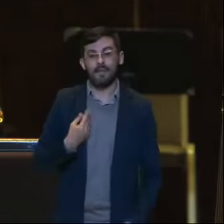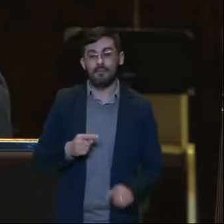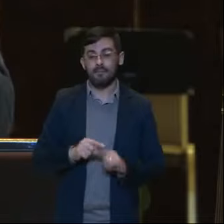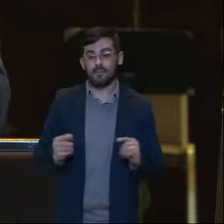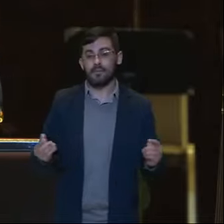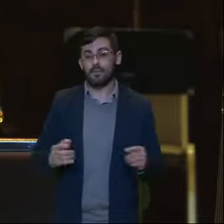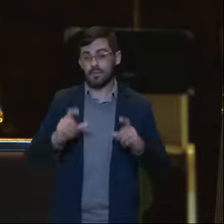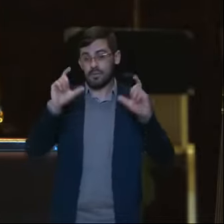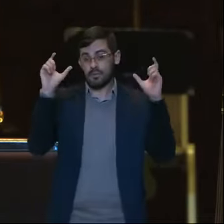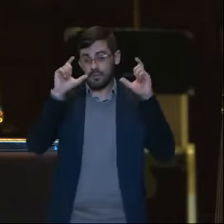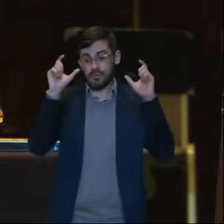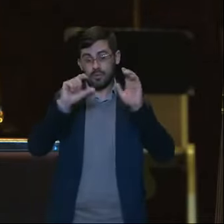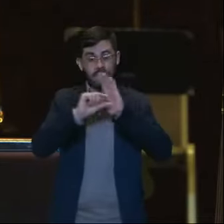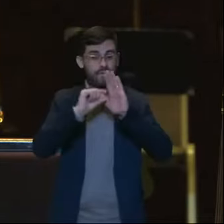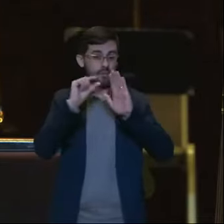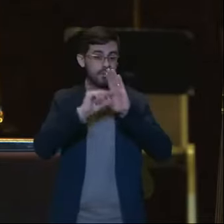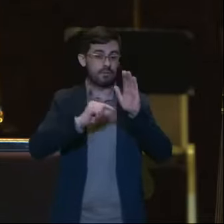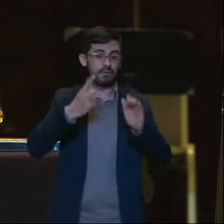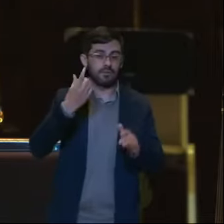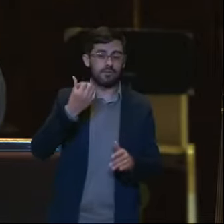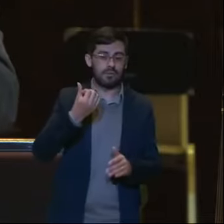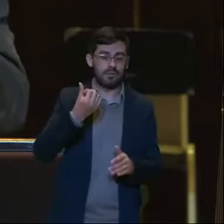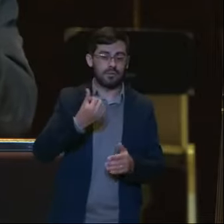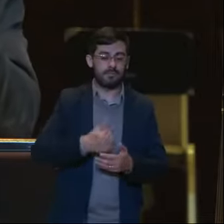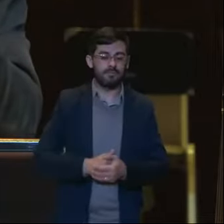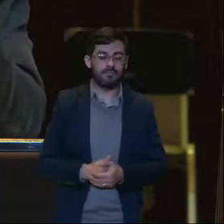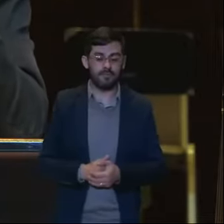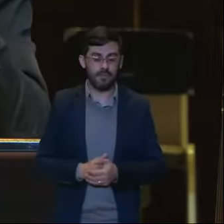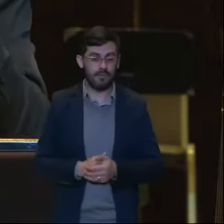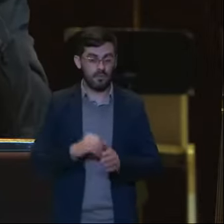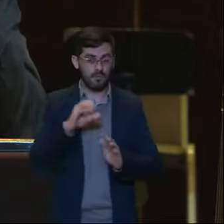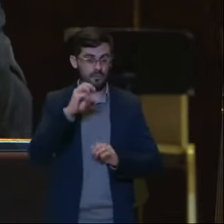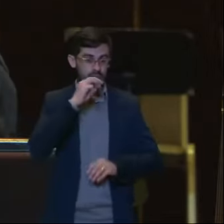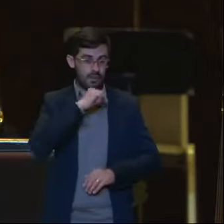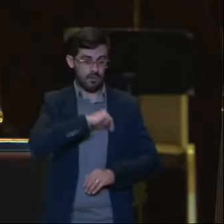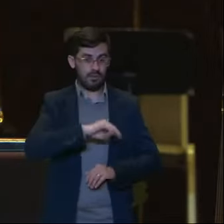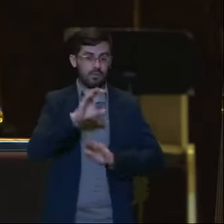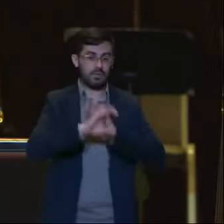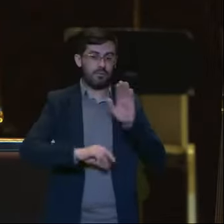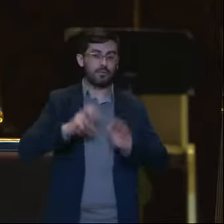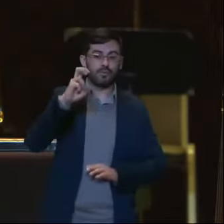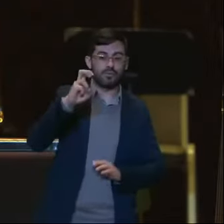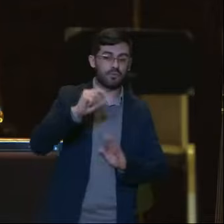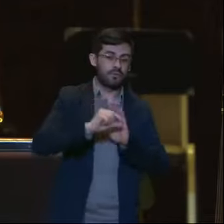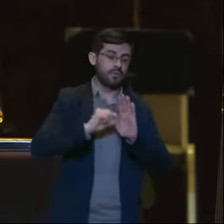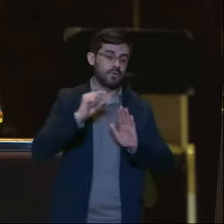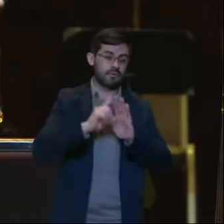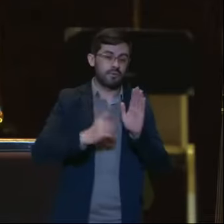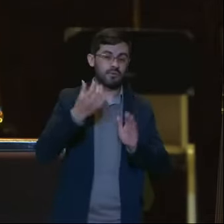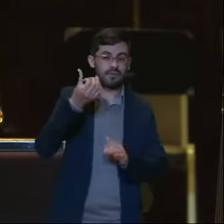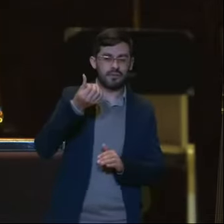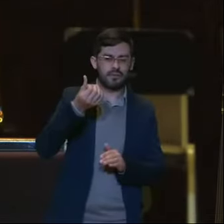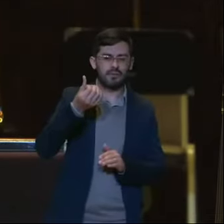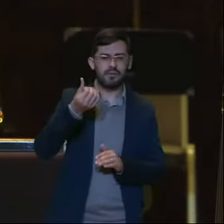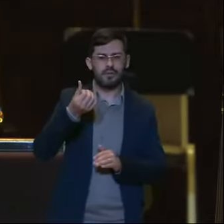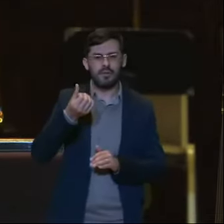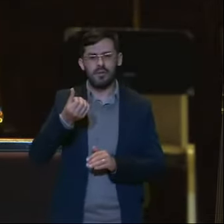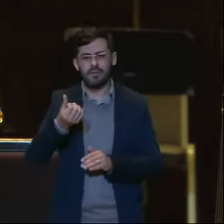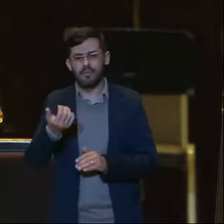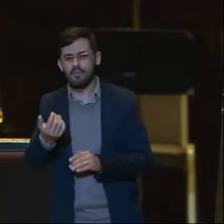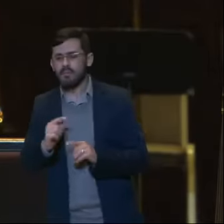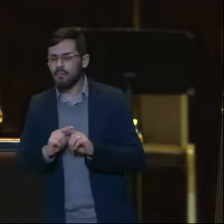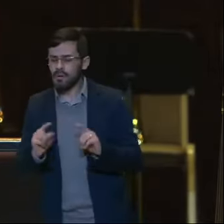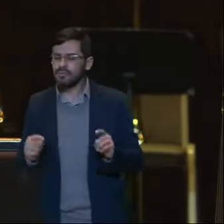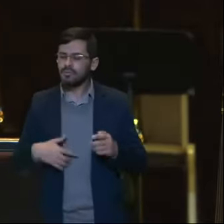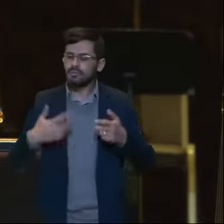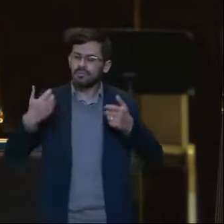atenção para o versículo 16. De Mateus capítulo 5, versículo 16. Porque parece aqui uma contradição, mas